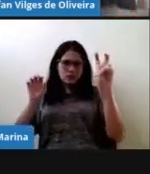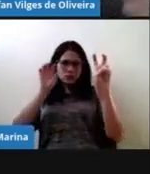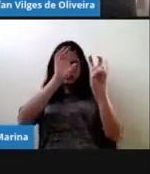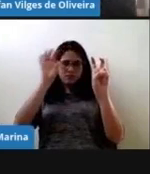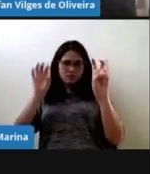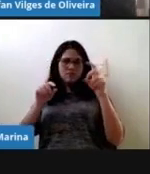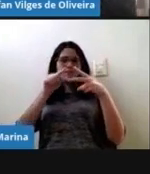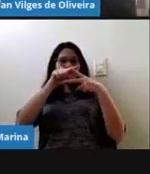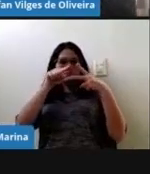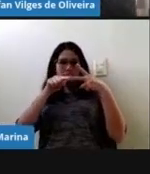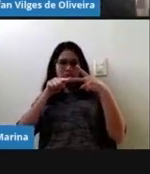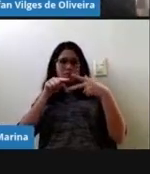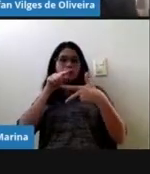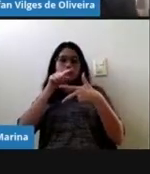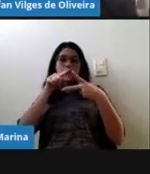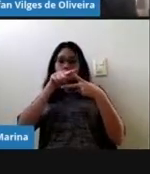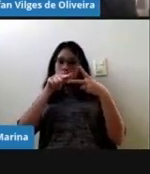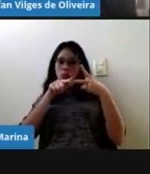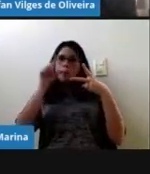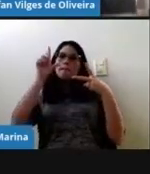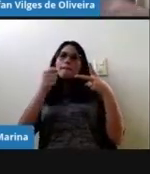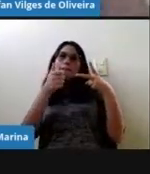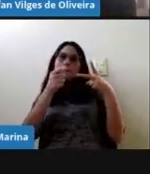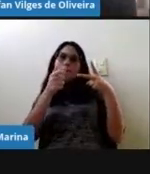e 2 são as categorias de menor vulnerabilidade,